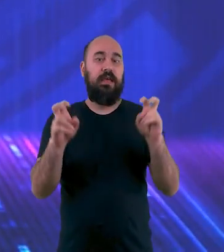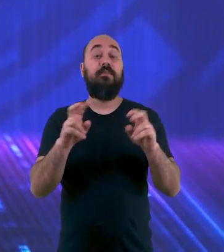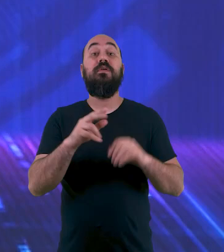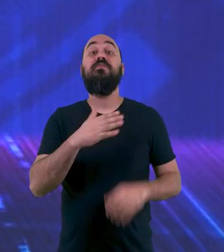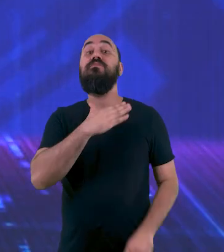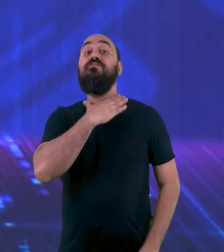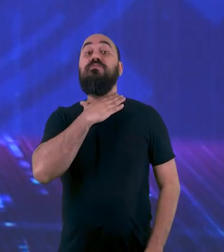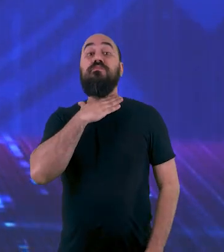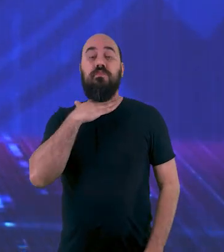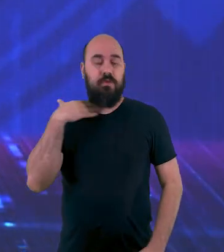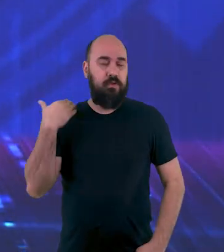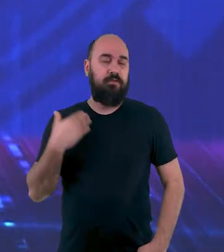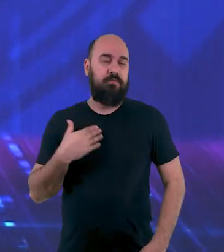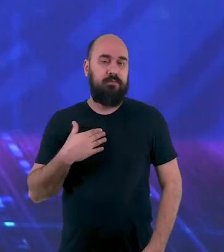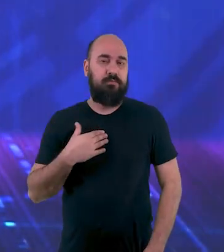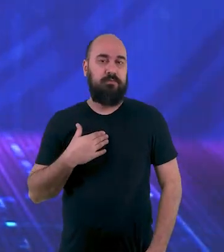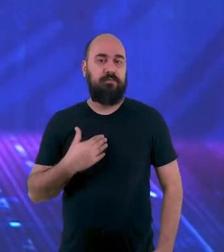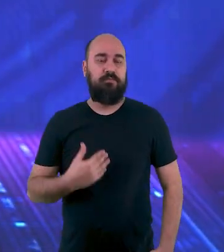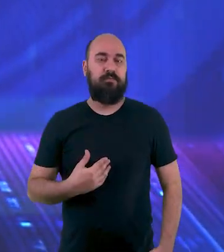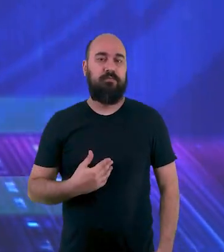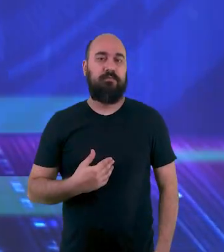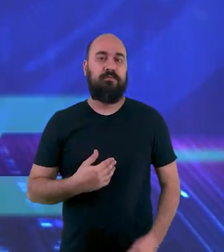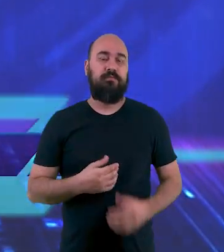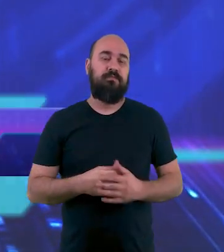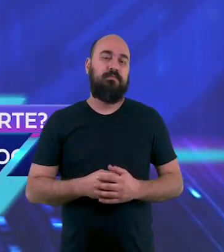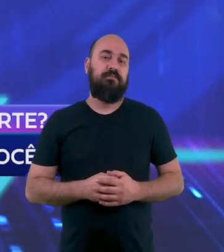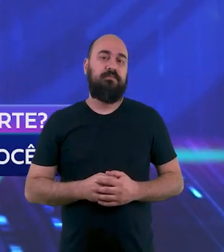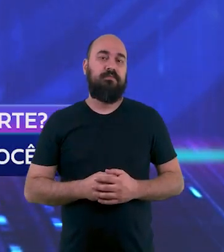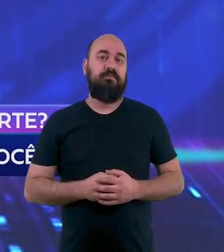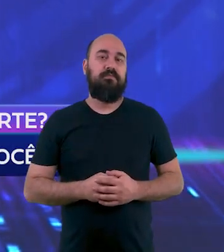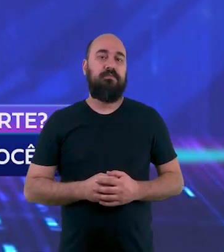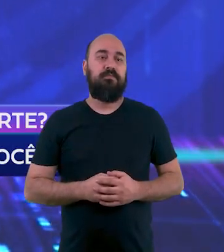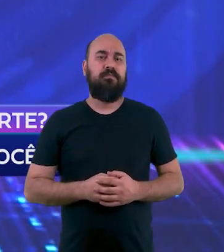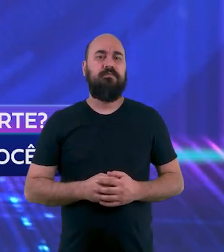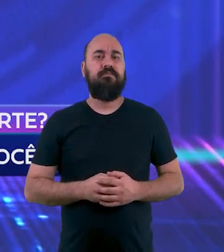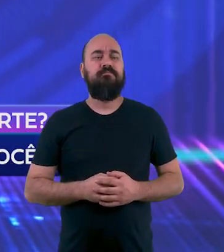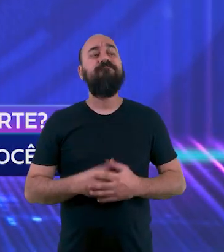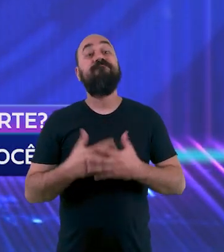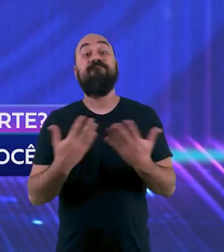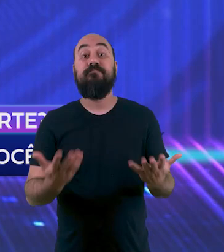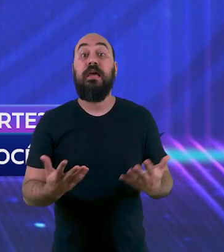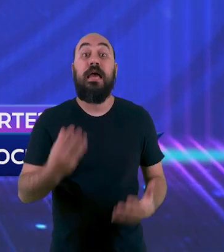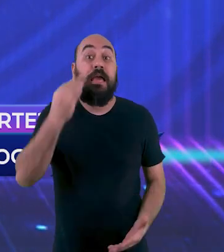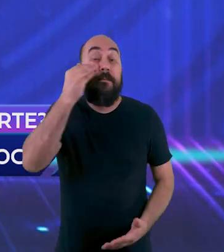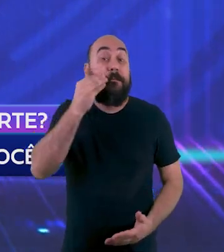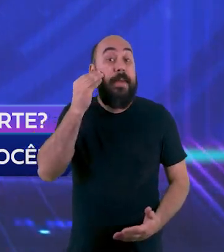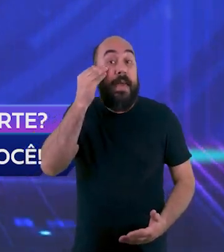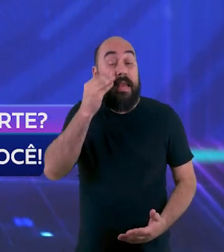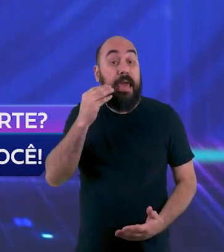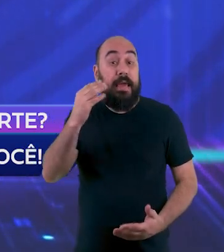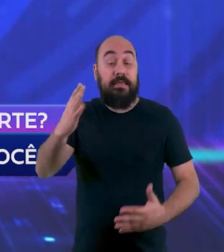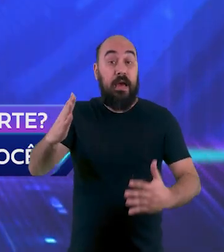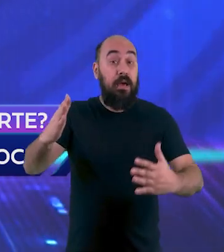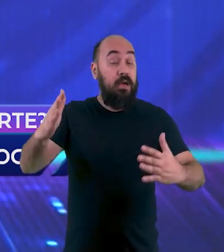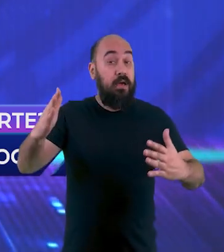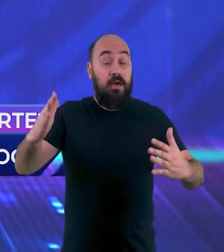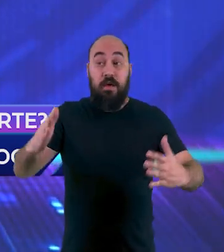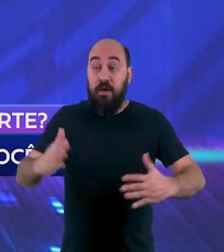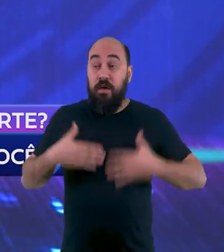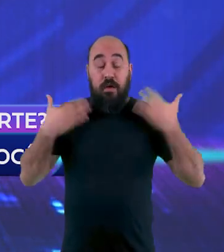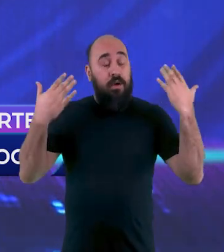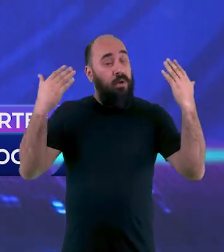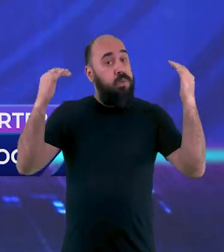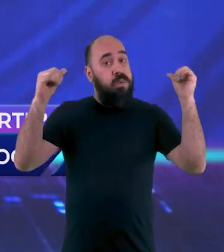tema que é o tema da morte. A experiência mais trágica que podemos passar